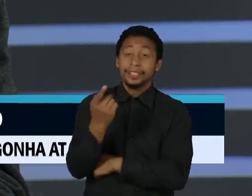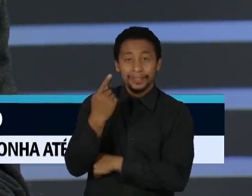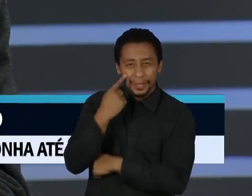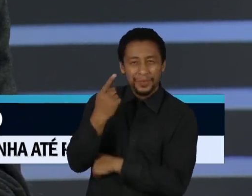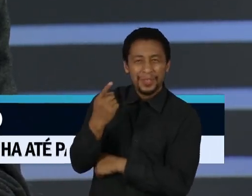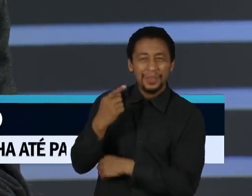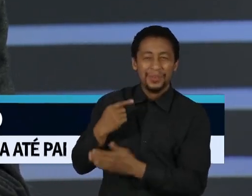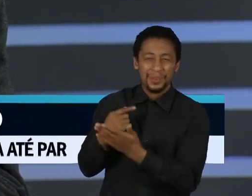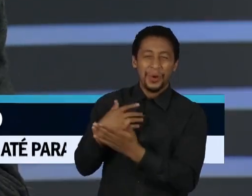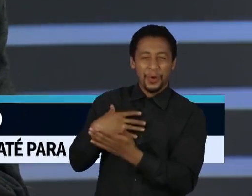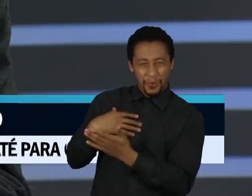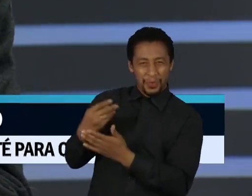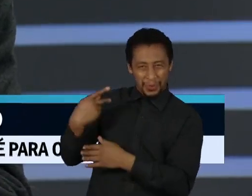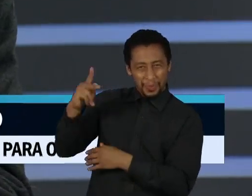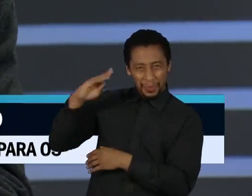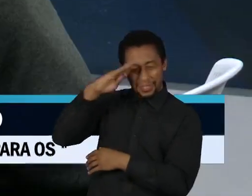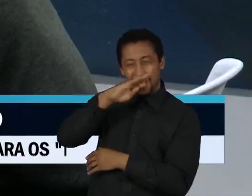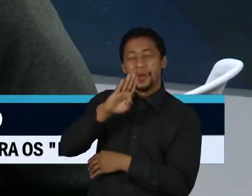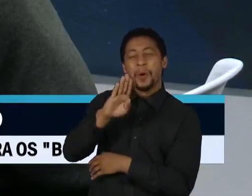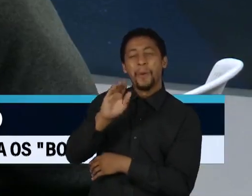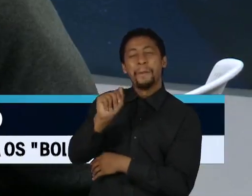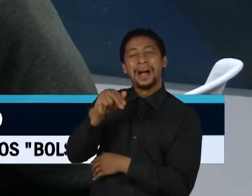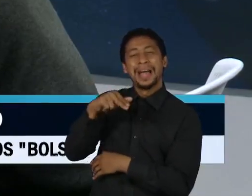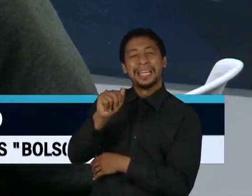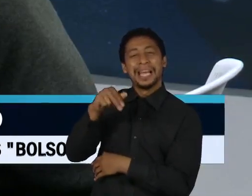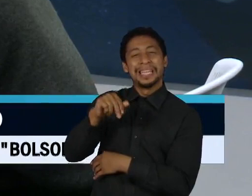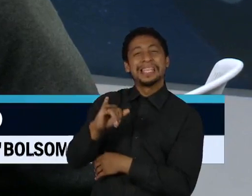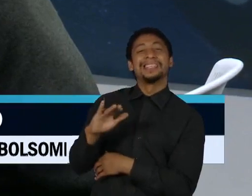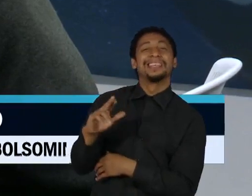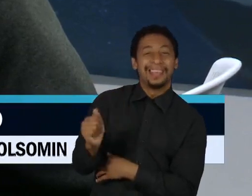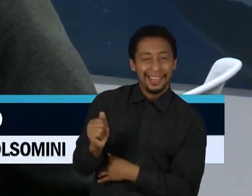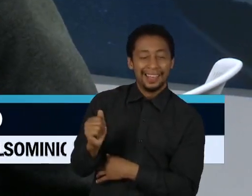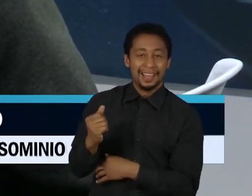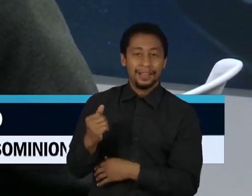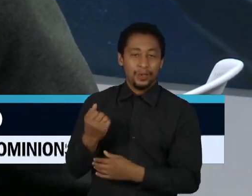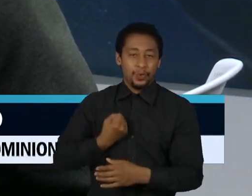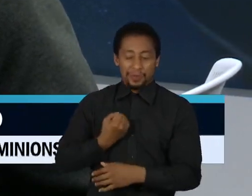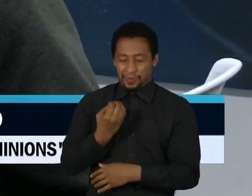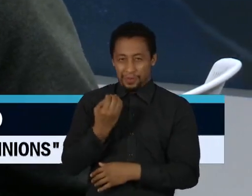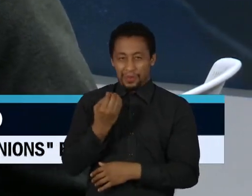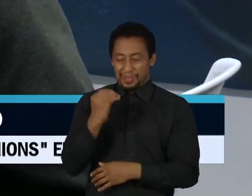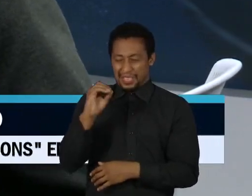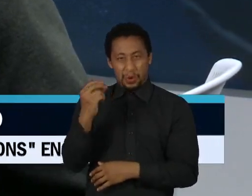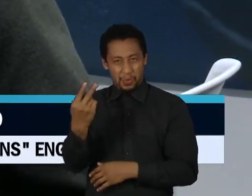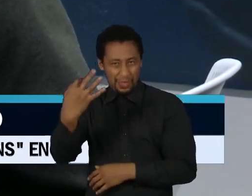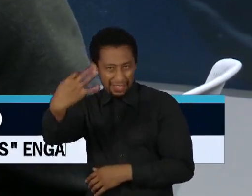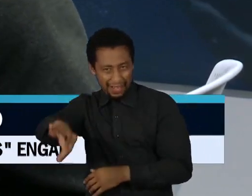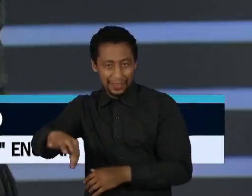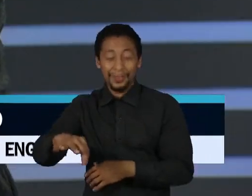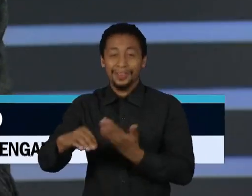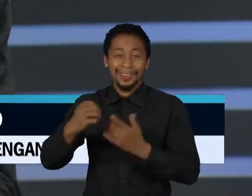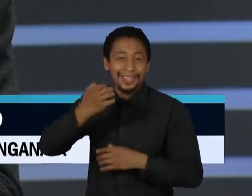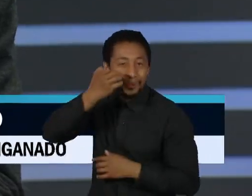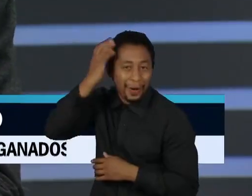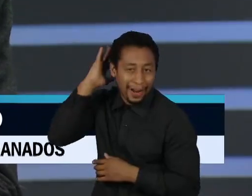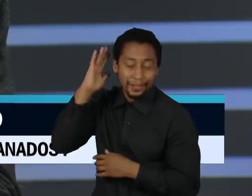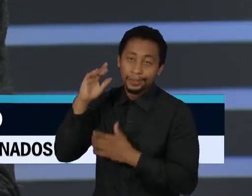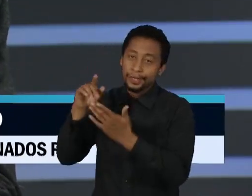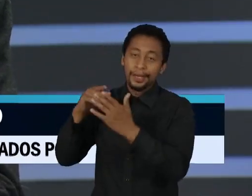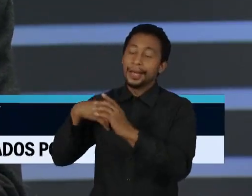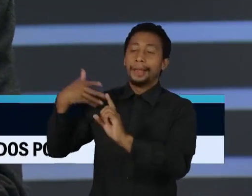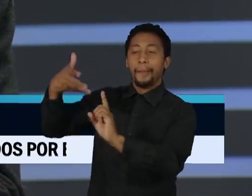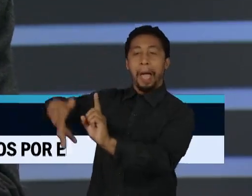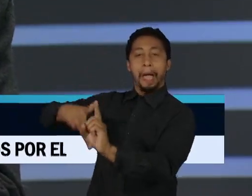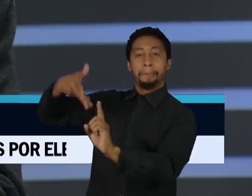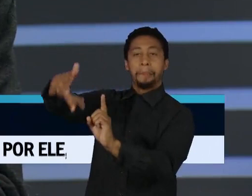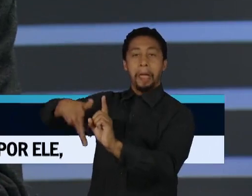né? O Bananinha é o 02, eu nunca lembro. O Eduardo. Ele é o 02, né? Eles vão fazer sempre a narrativa. A